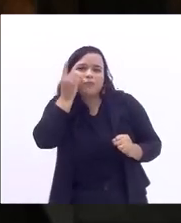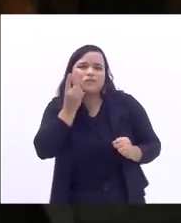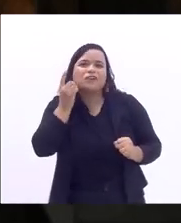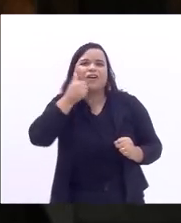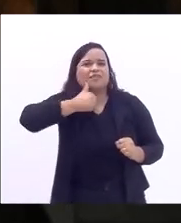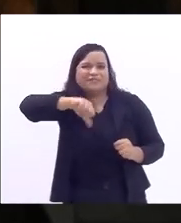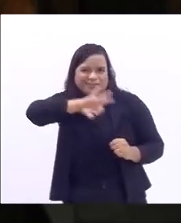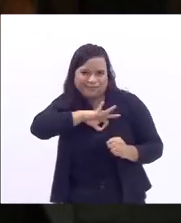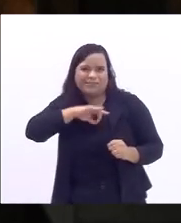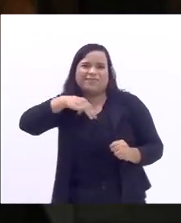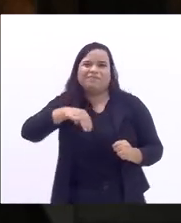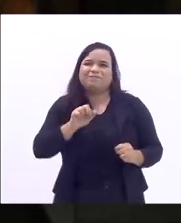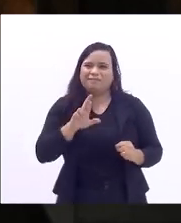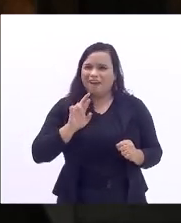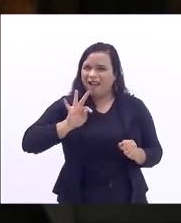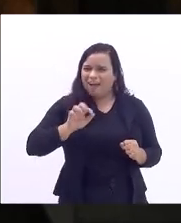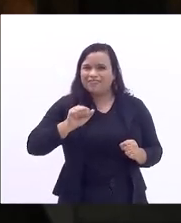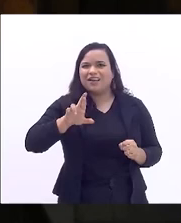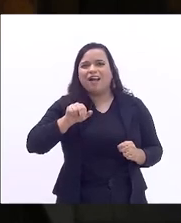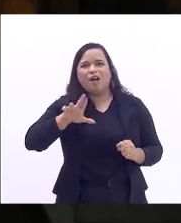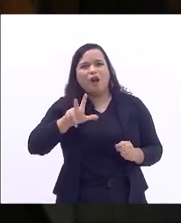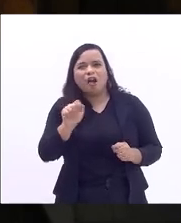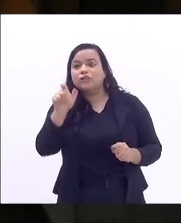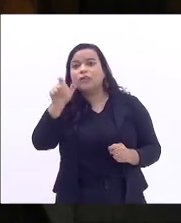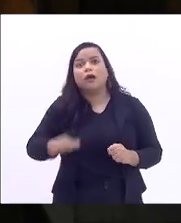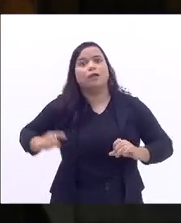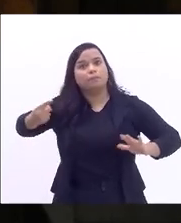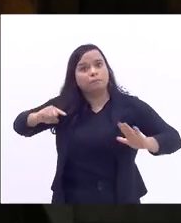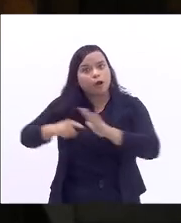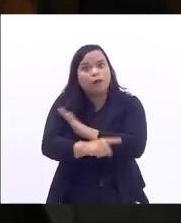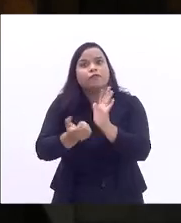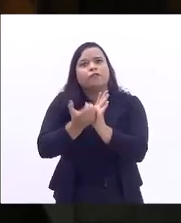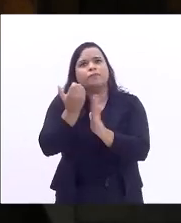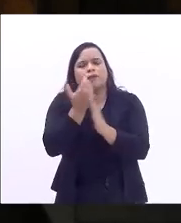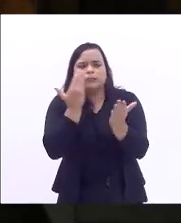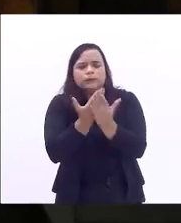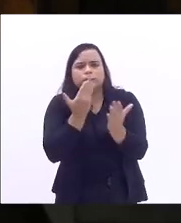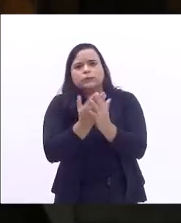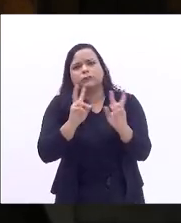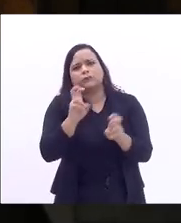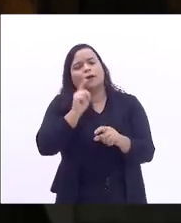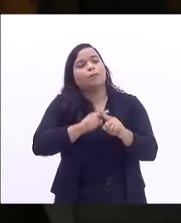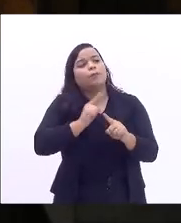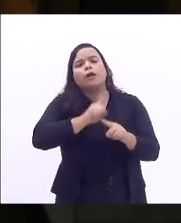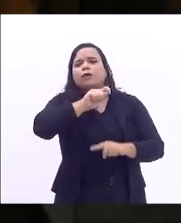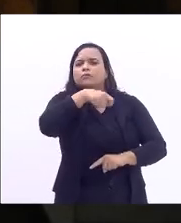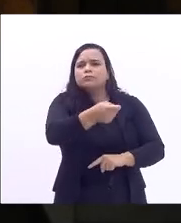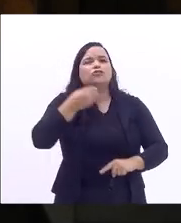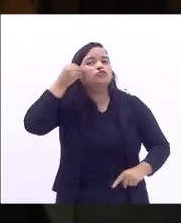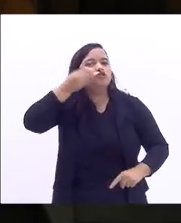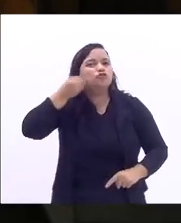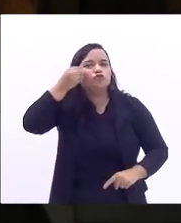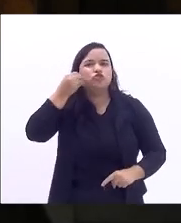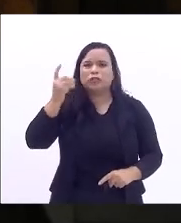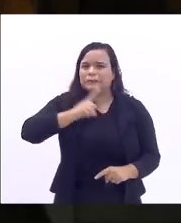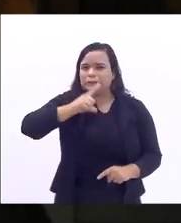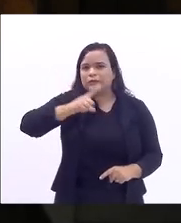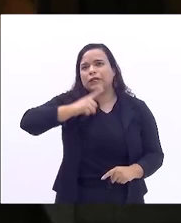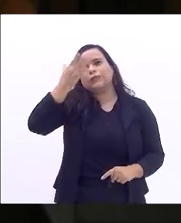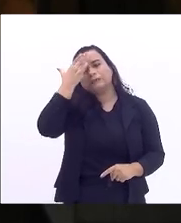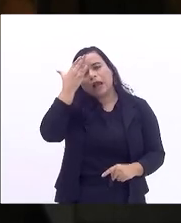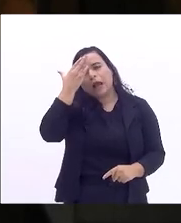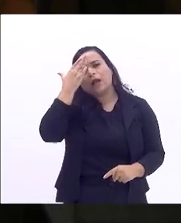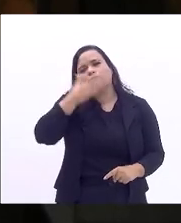Martha Rocha por exemplo posso aprofundar nessa questão pela experiência que que